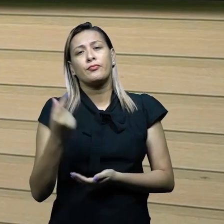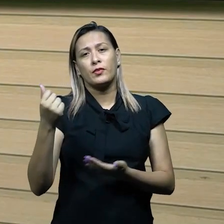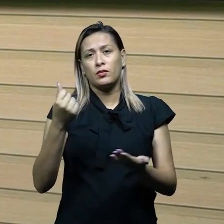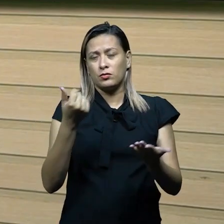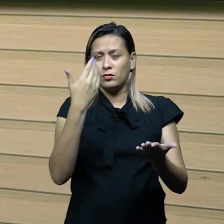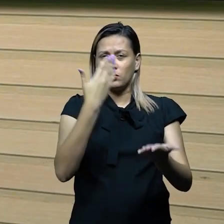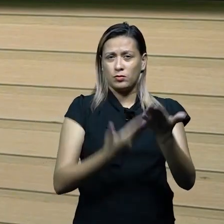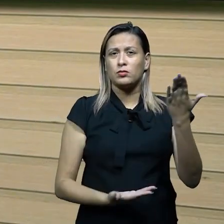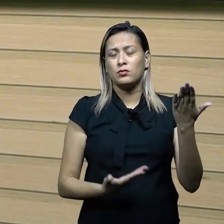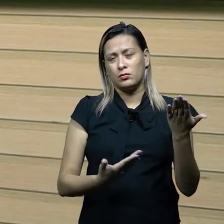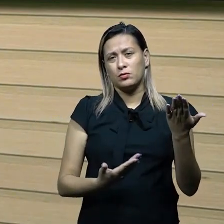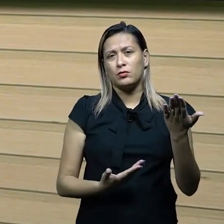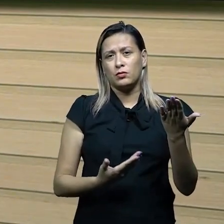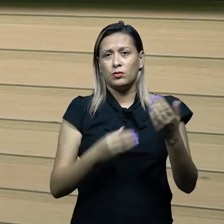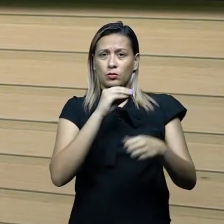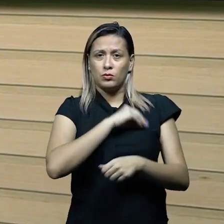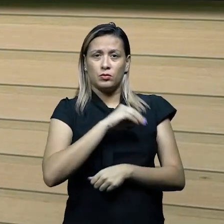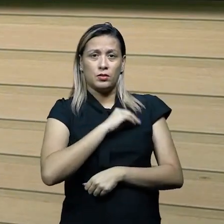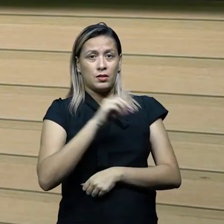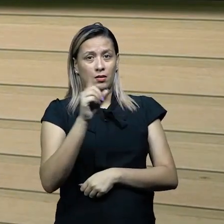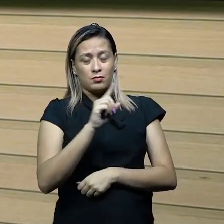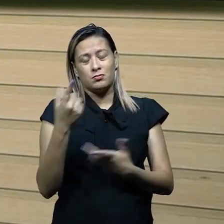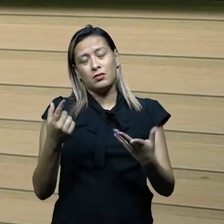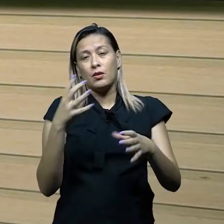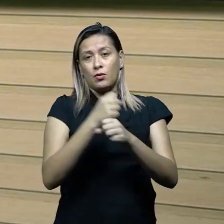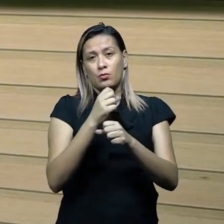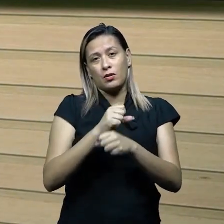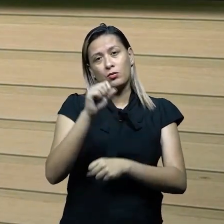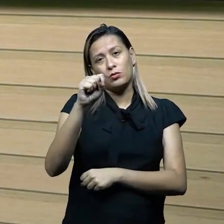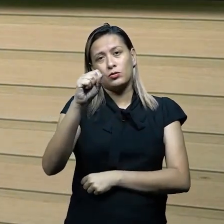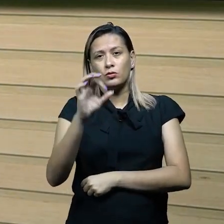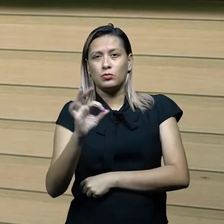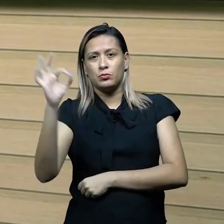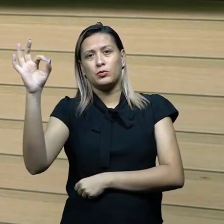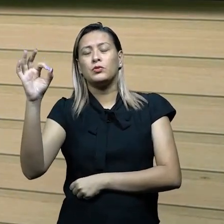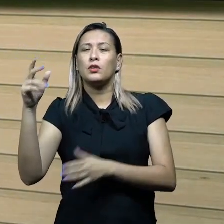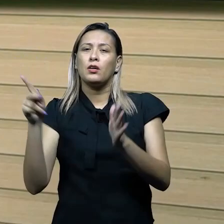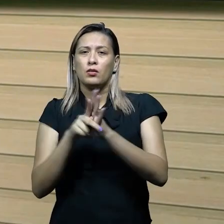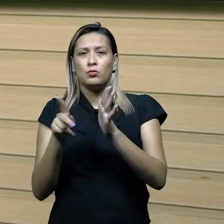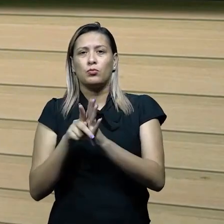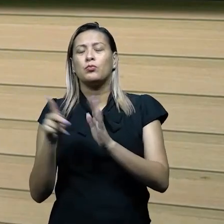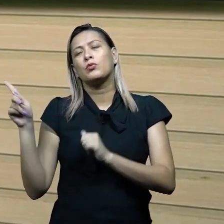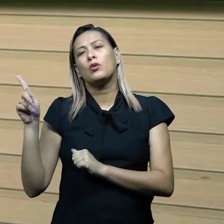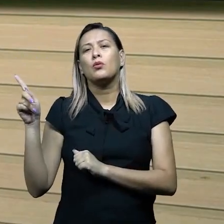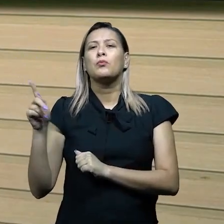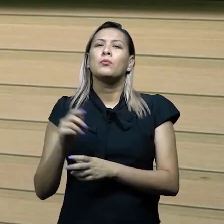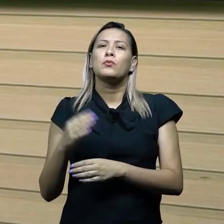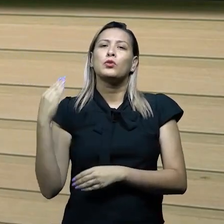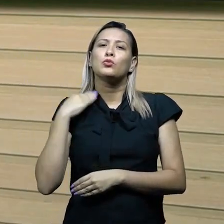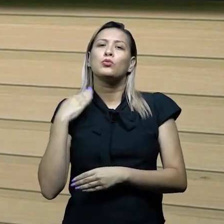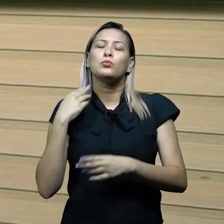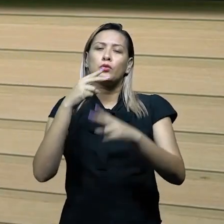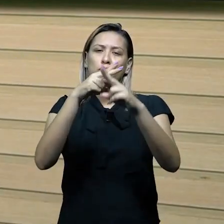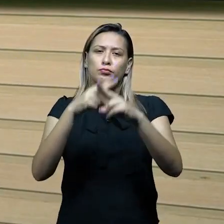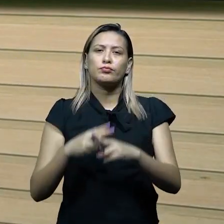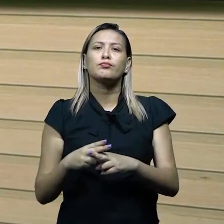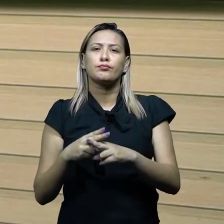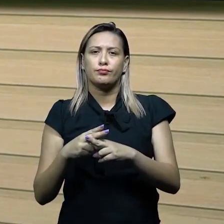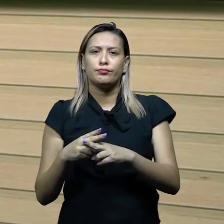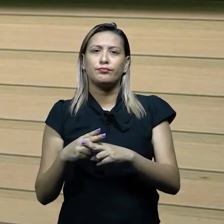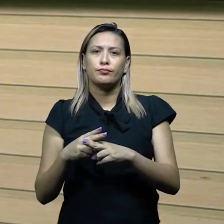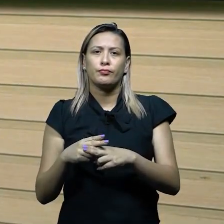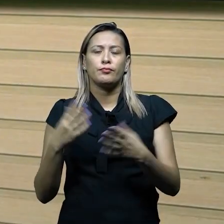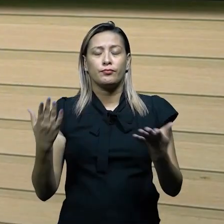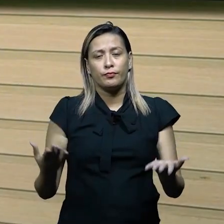do salário do empregado. Não é. FGTS é feita uma margem de cálculo de 8%, e lançado numa conta na Caixa